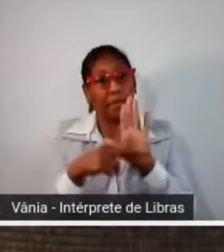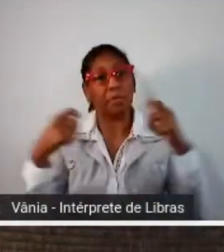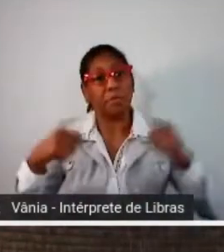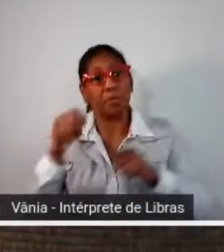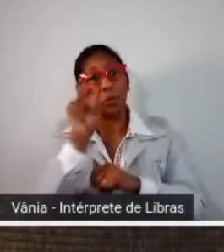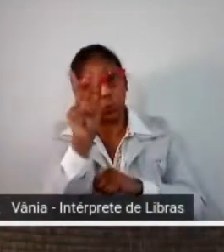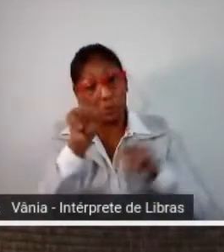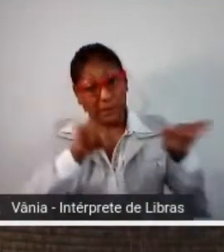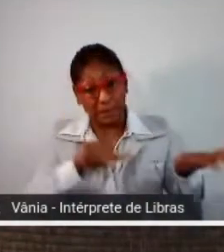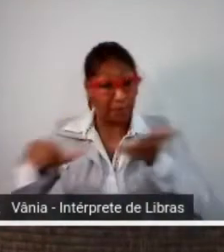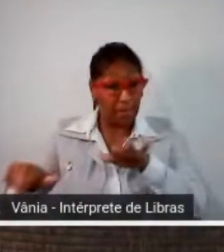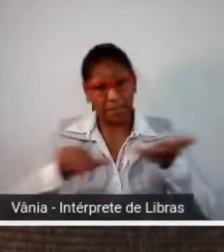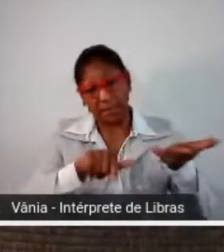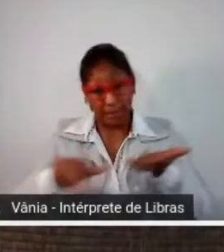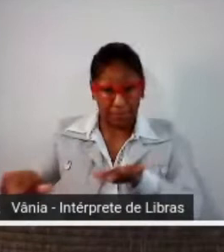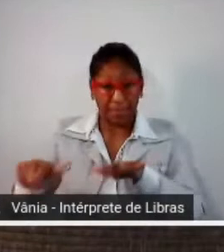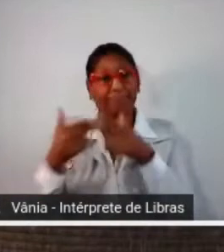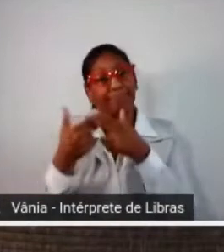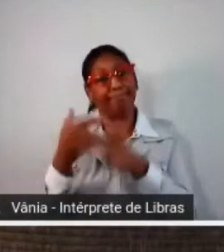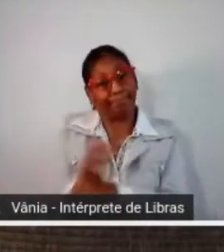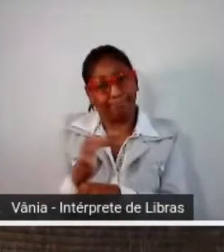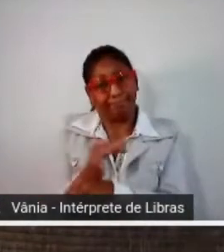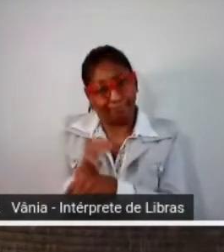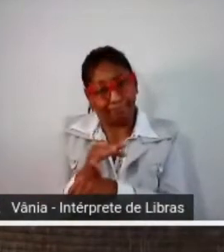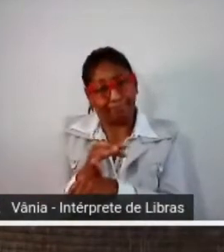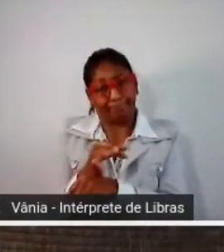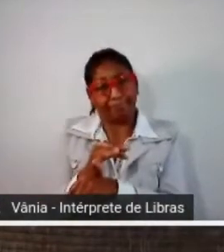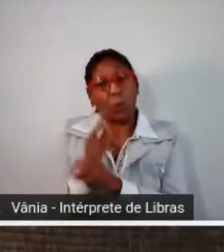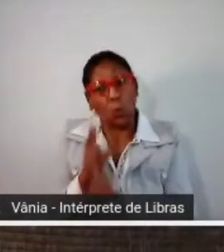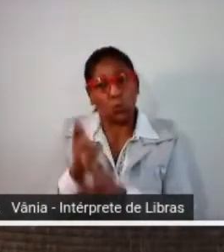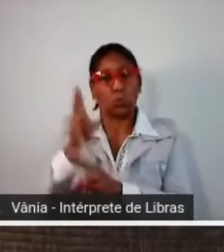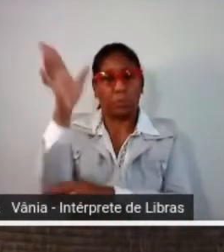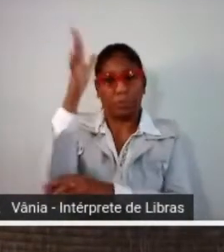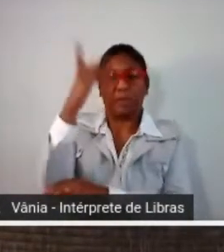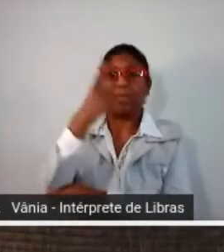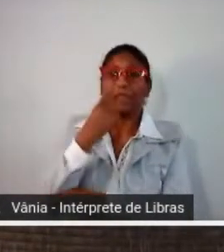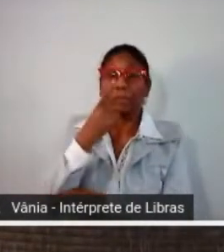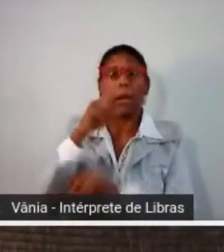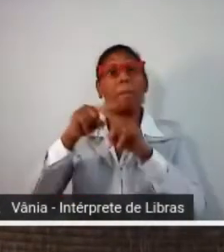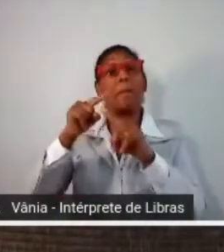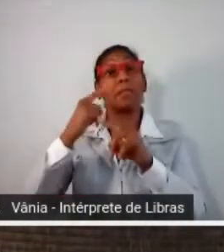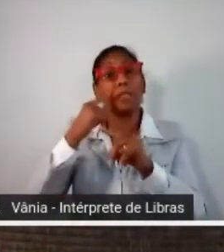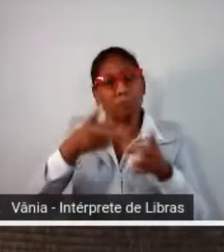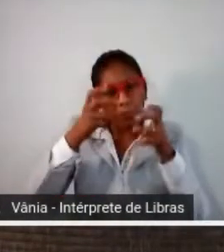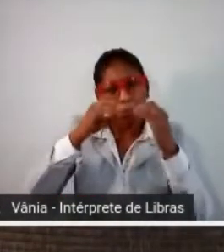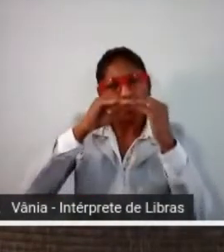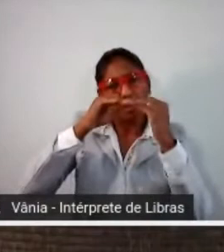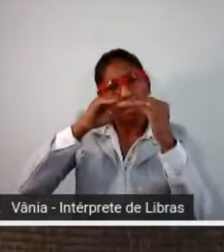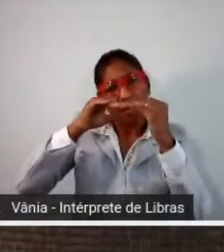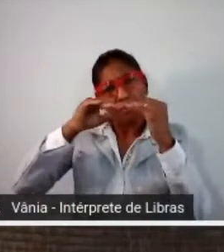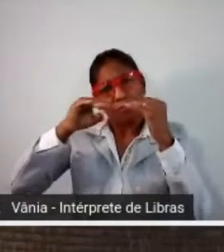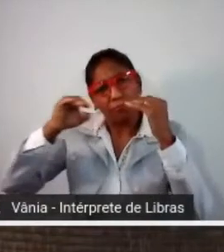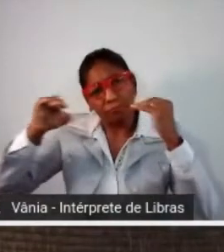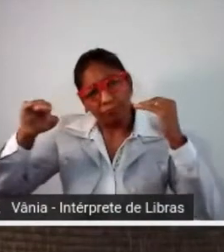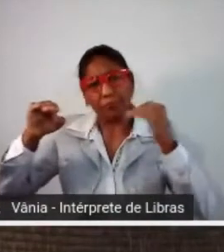semanas consecutivas de bandeira laranja, ela fica na bandeira vermelha, mas ela tem uma estabilidade em